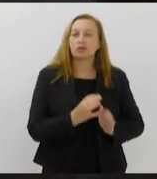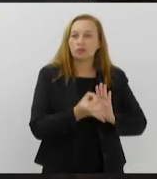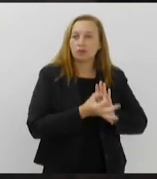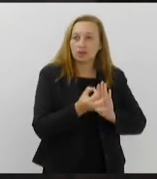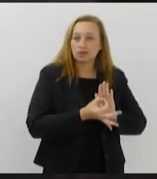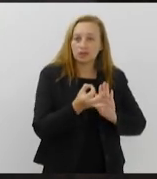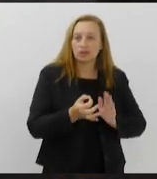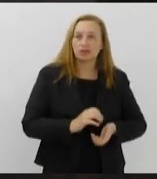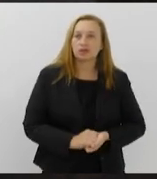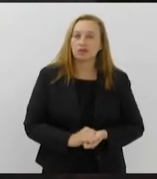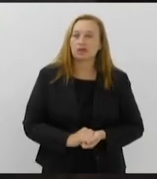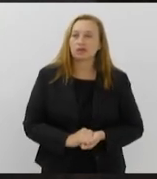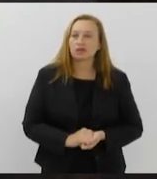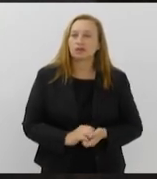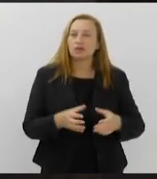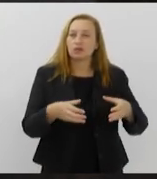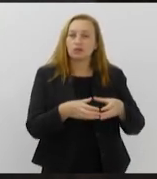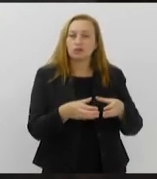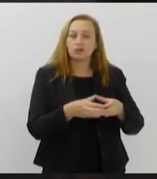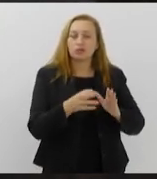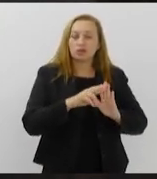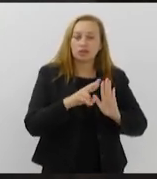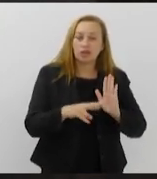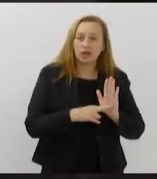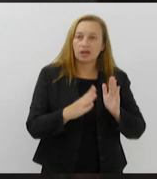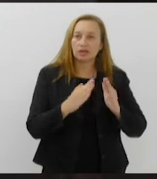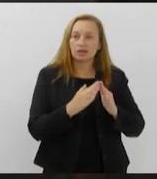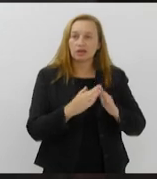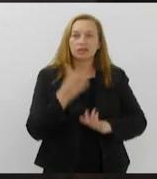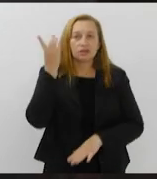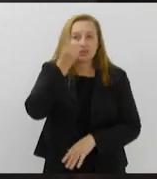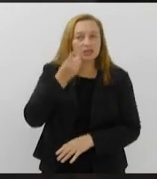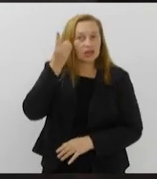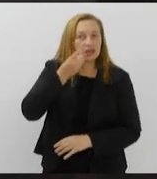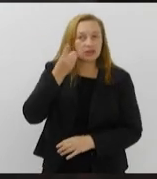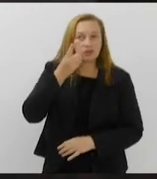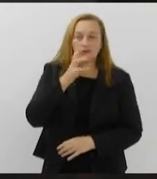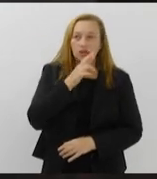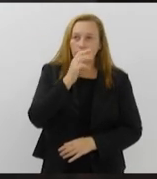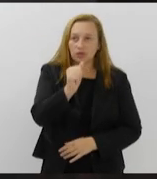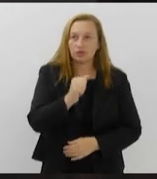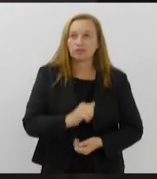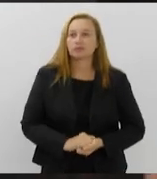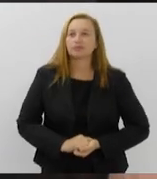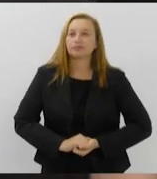aberto. Pela Comissão de Normas Internas, deputado Rodrigo Amorim.